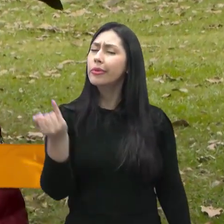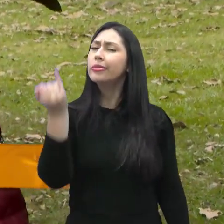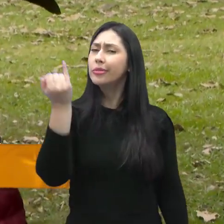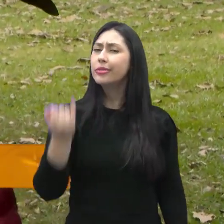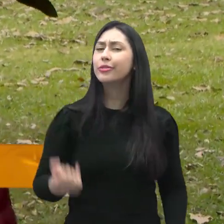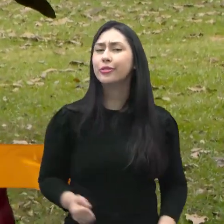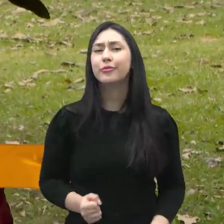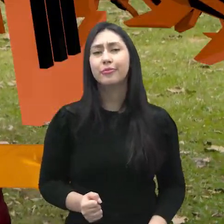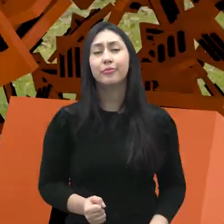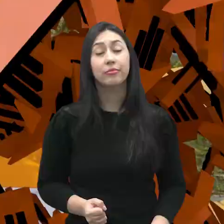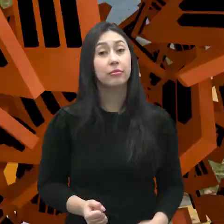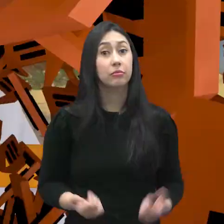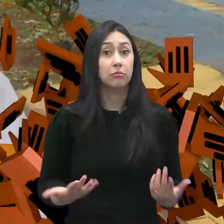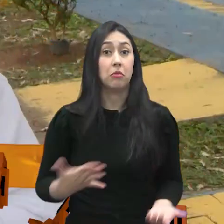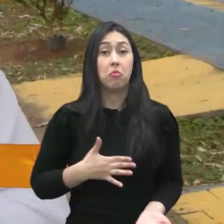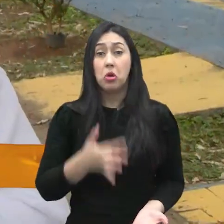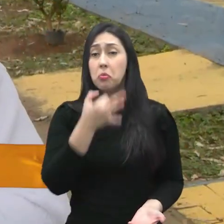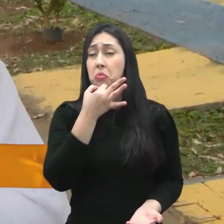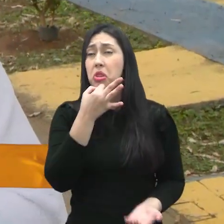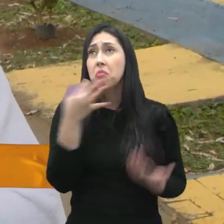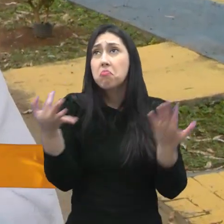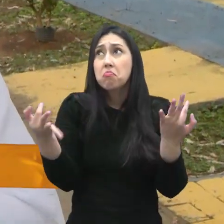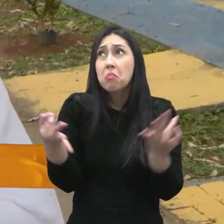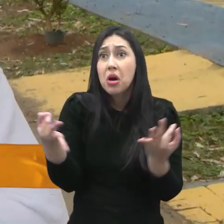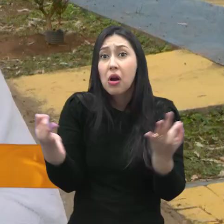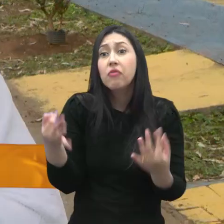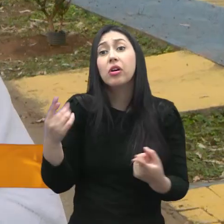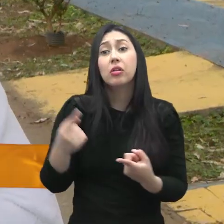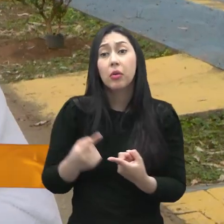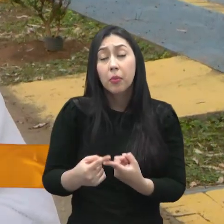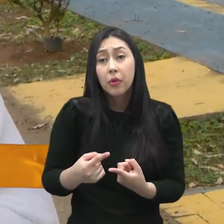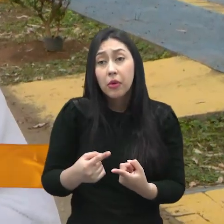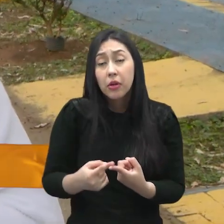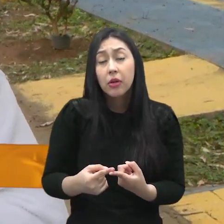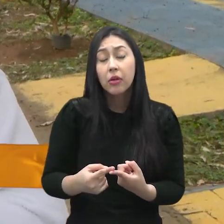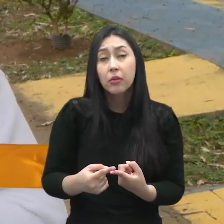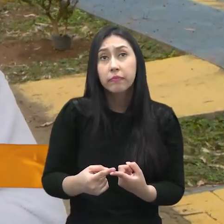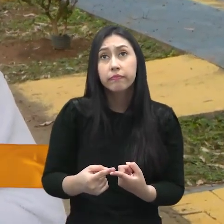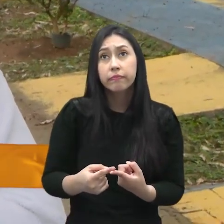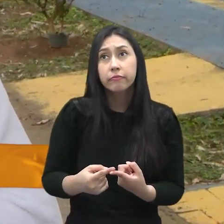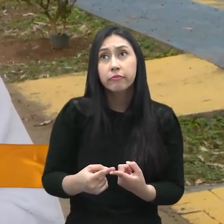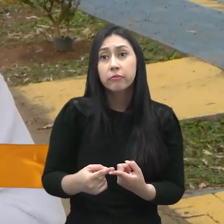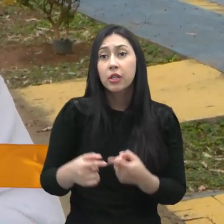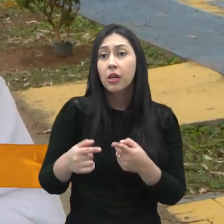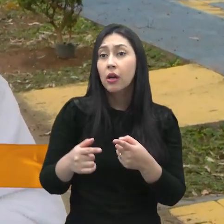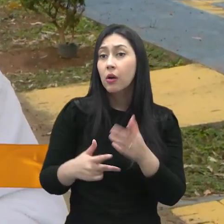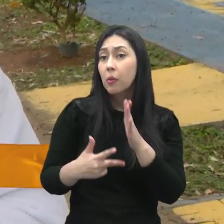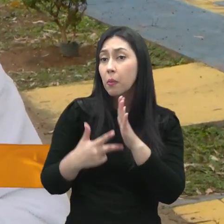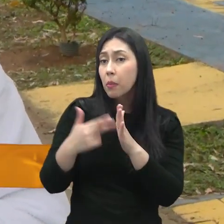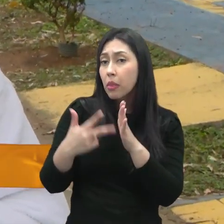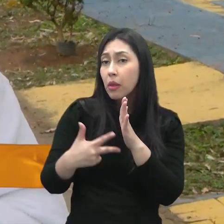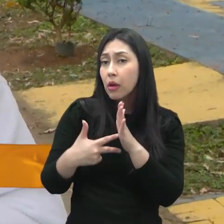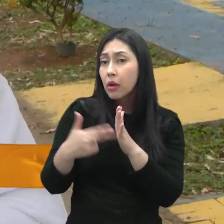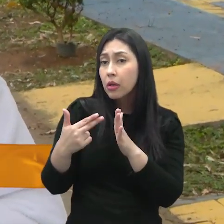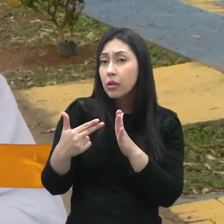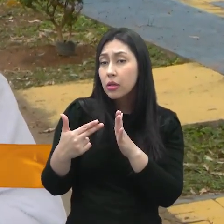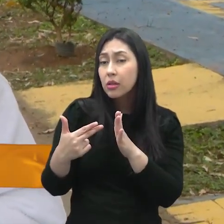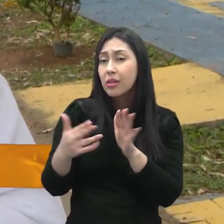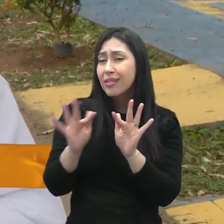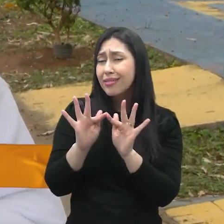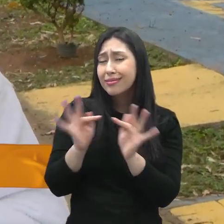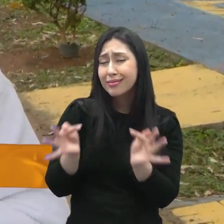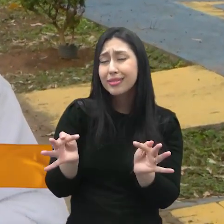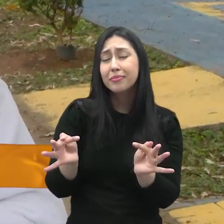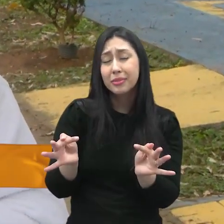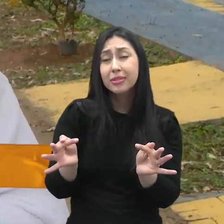vai muito bem para a família. Eu acho isso perfeito, assim, porque também é uma cirurgia, um